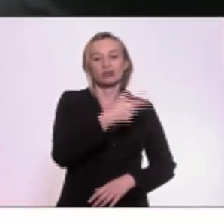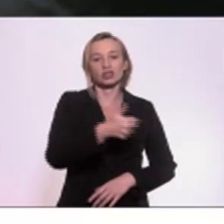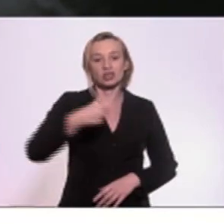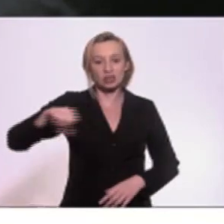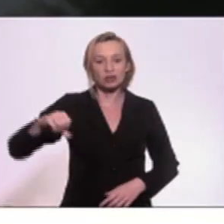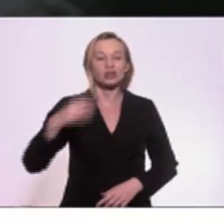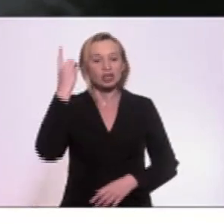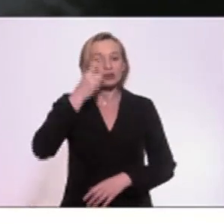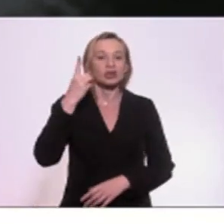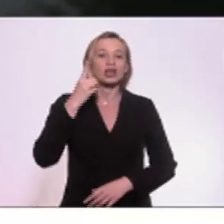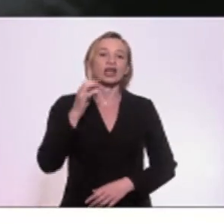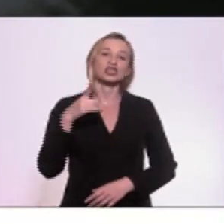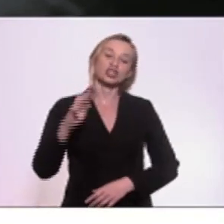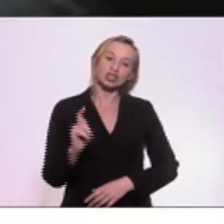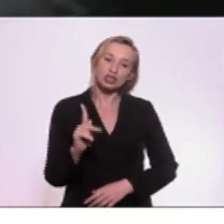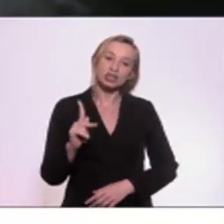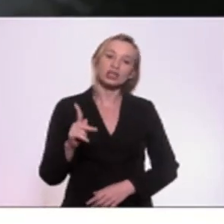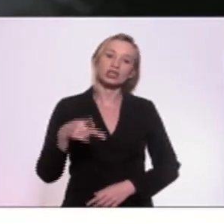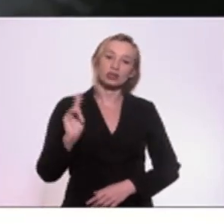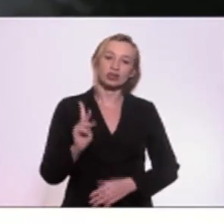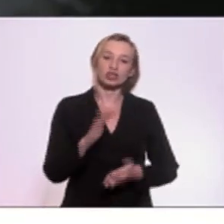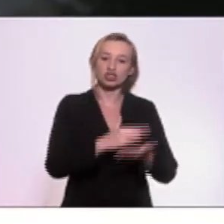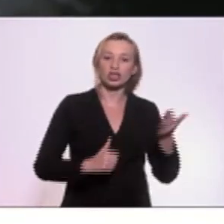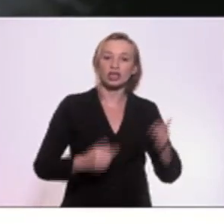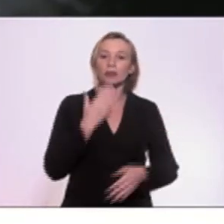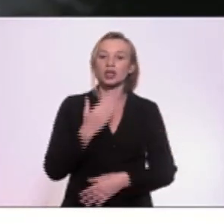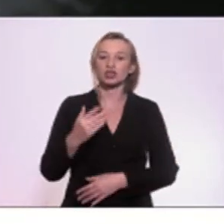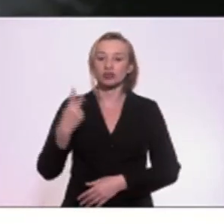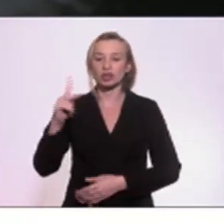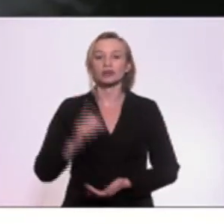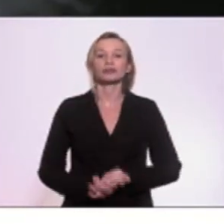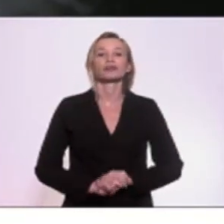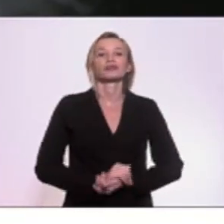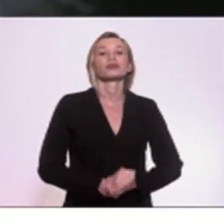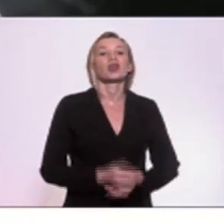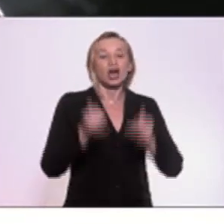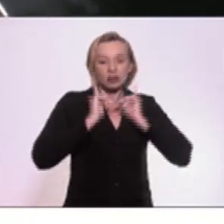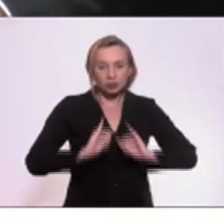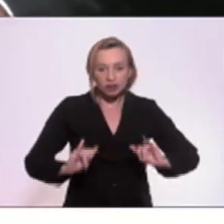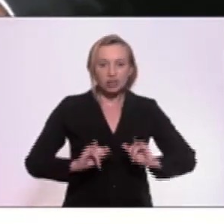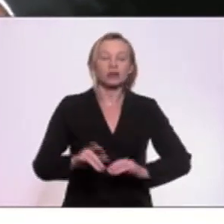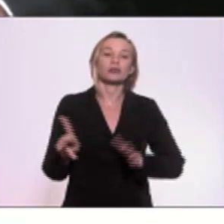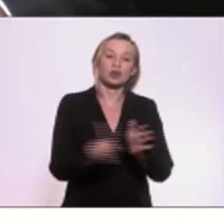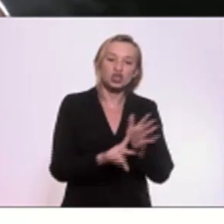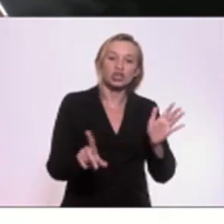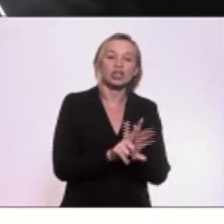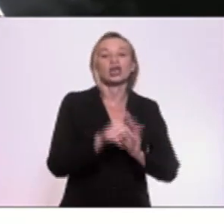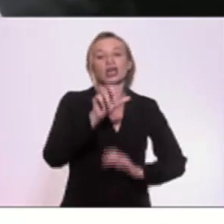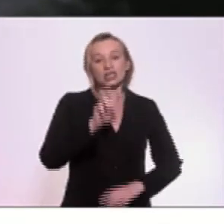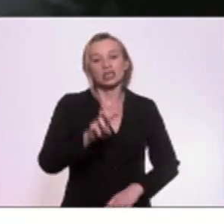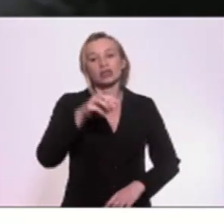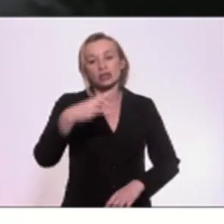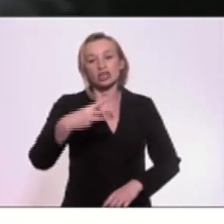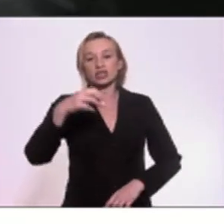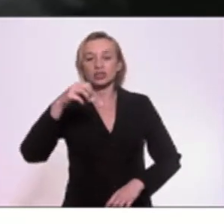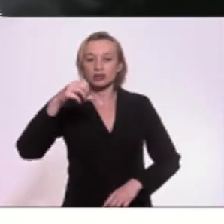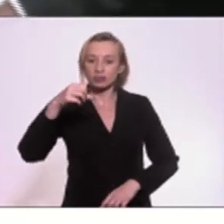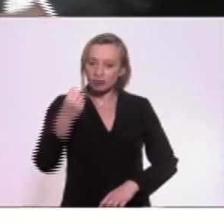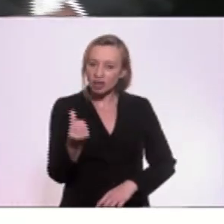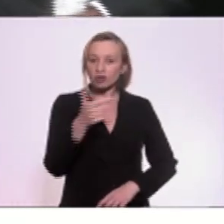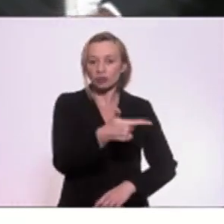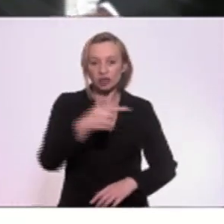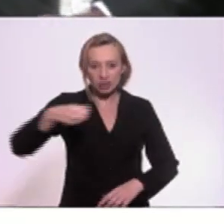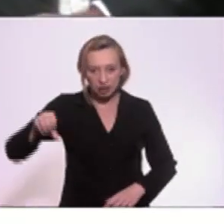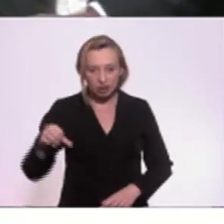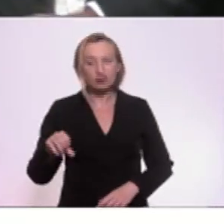443/2019, de autoria do deputado Alexandre Knoploch, retirado a pedido do autor. Anuncio o projeto de lei 536/2019, de autoria do